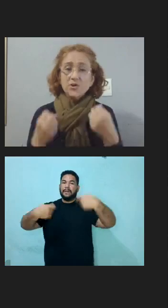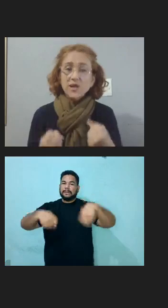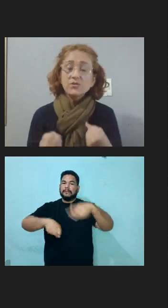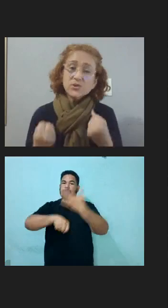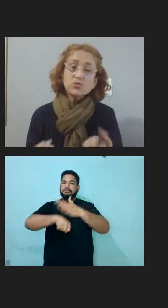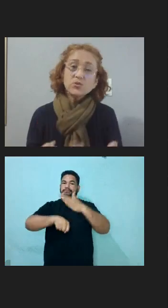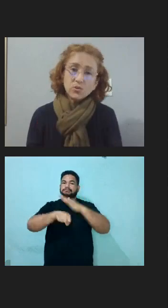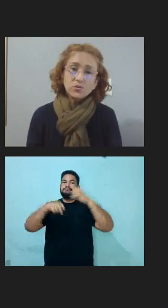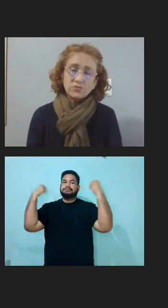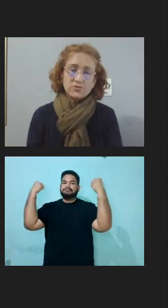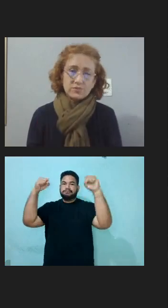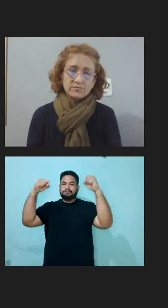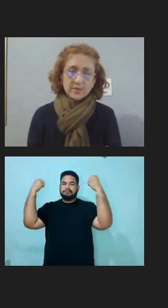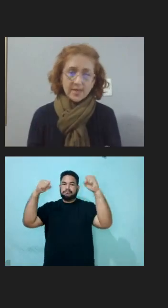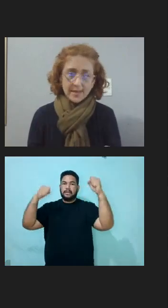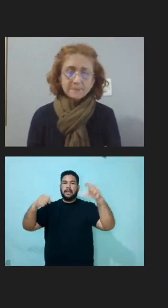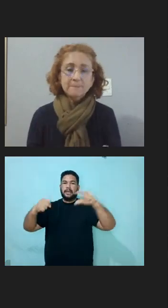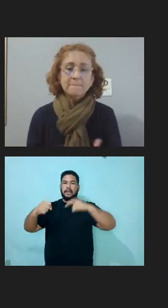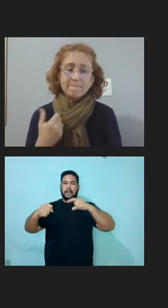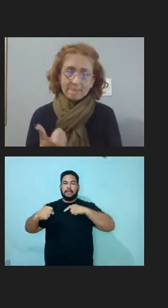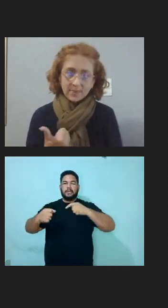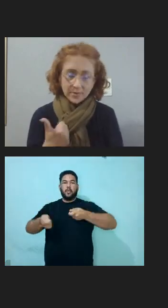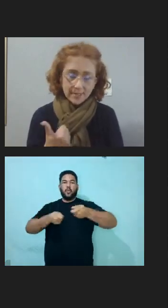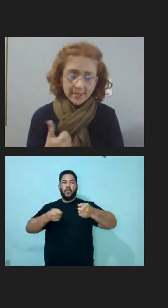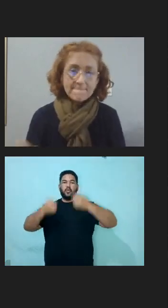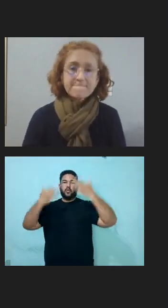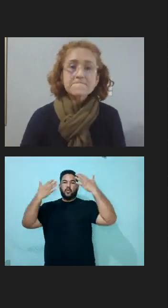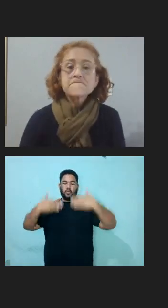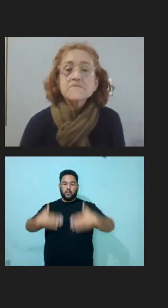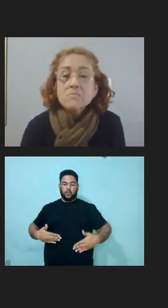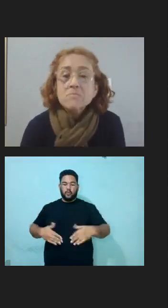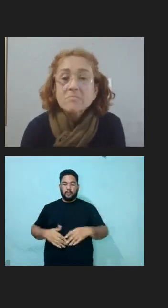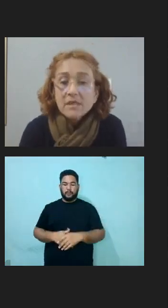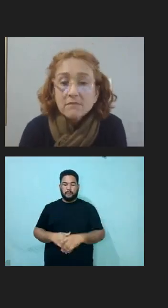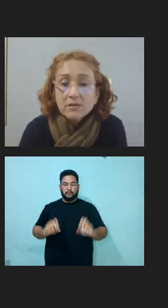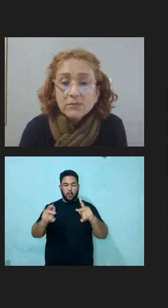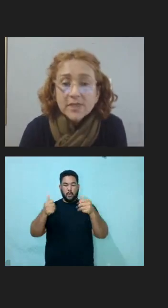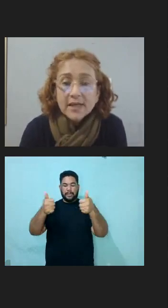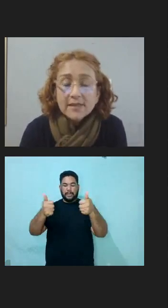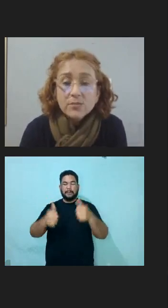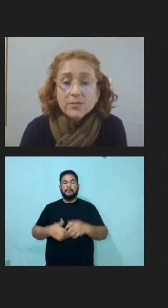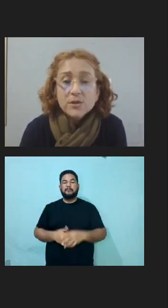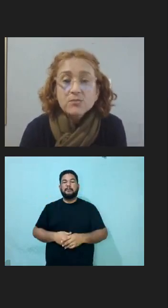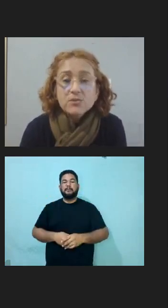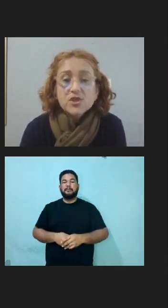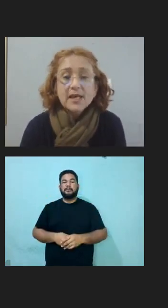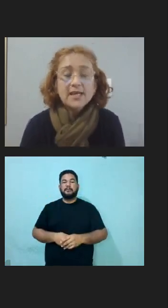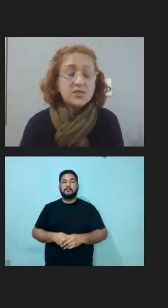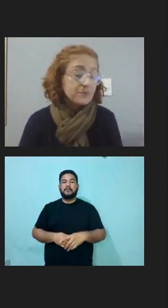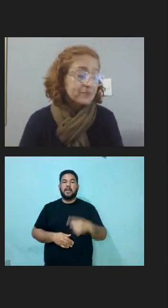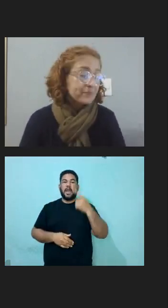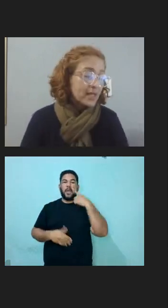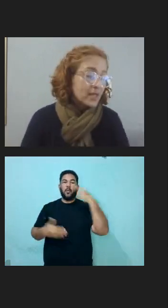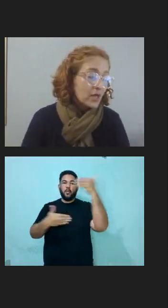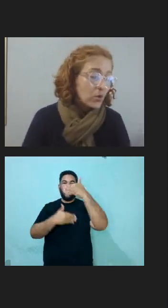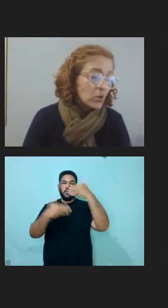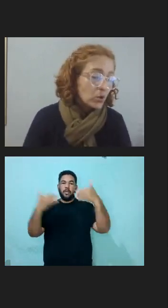para melhorar o nosso tônus, tá? Ok? Vamos dar aqui o próximo